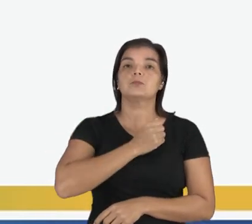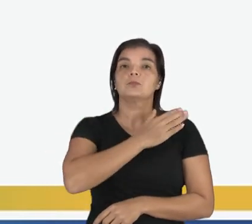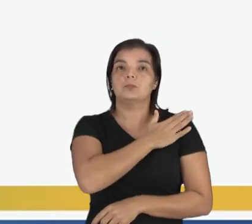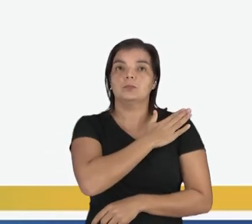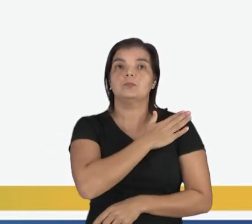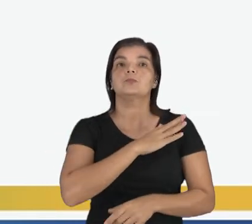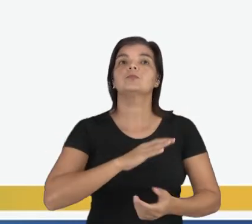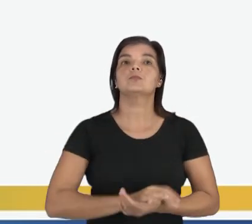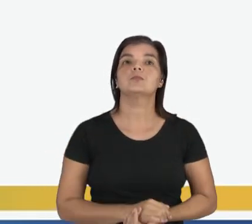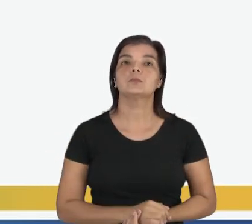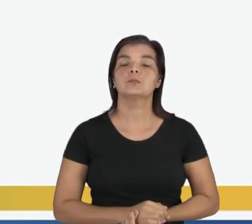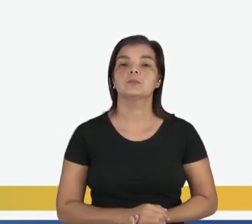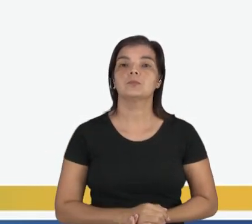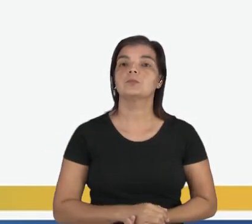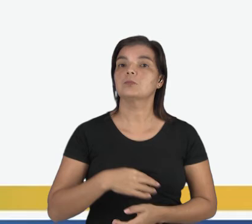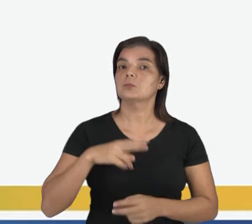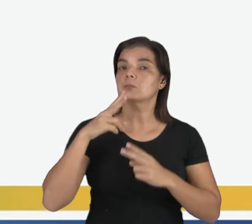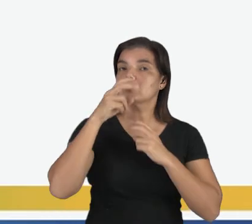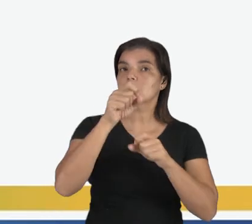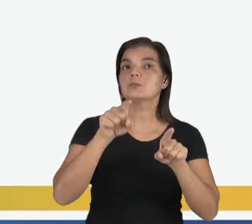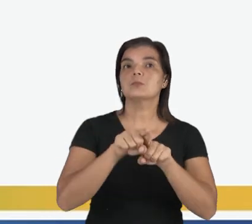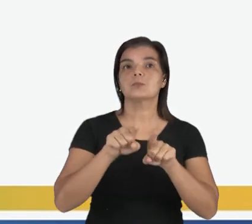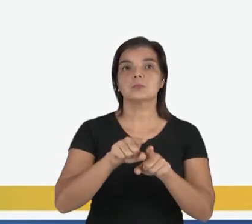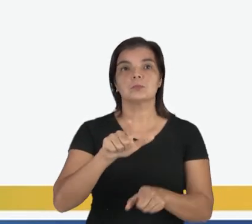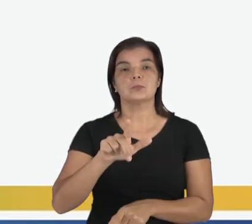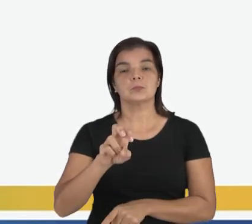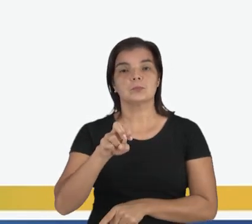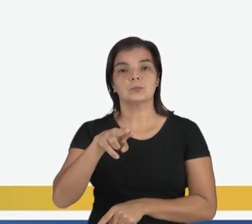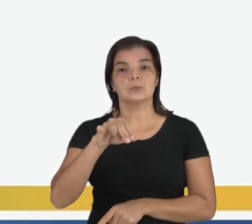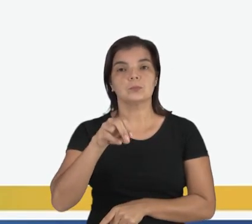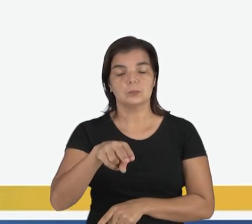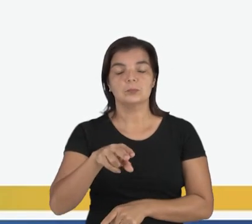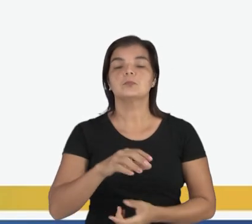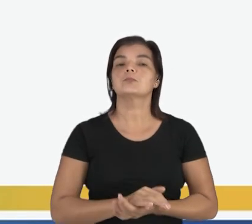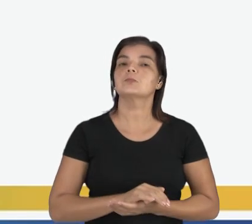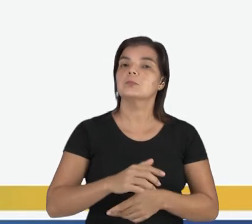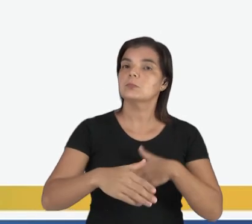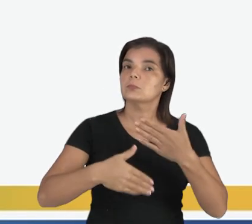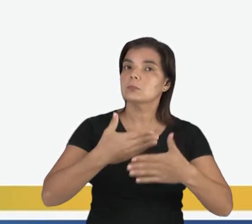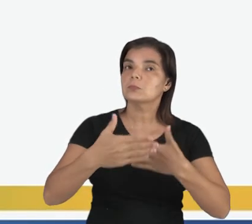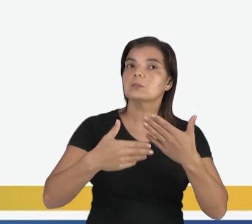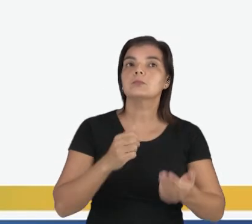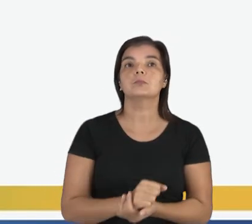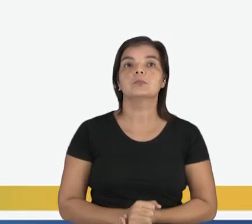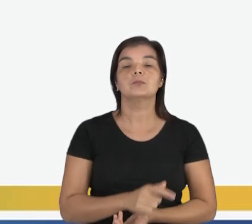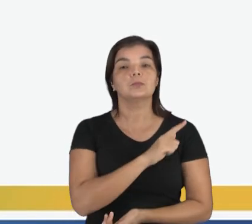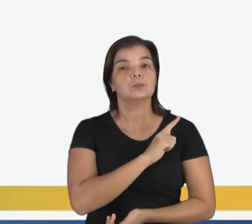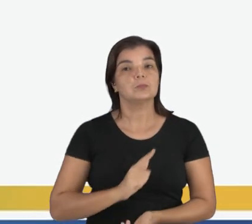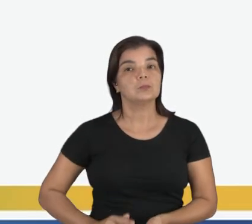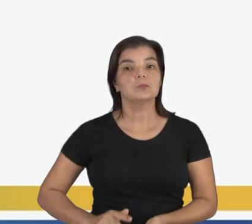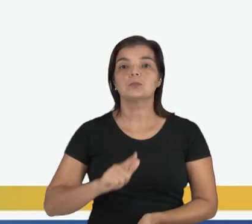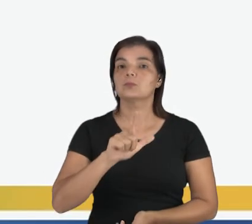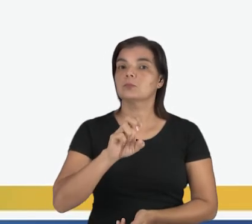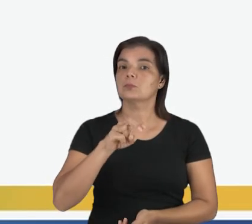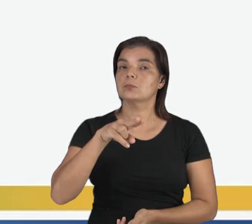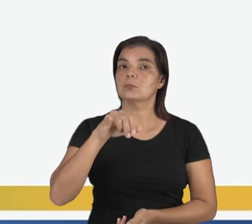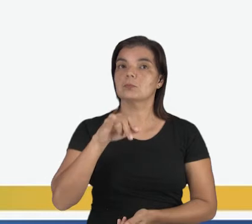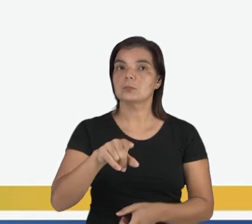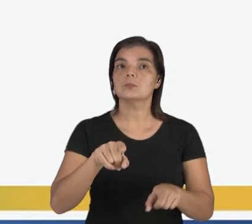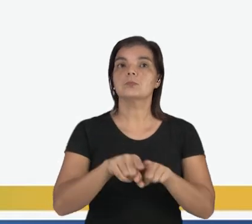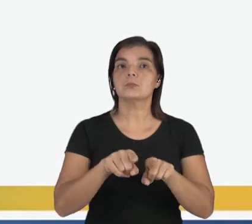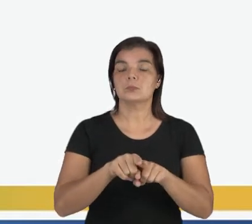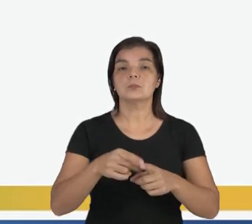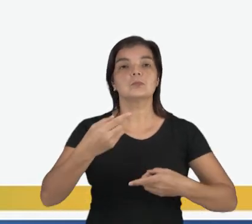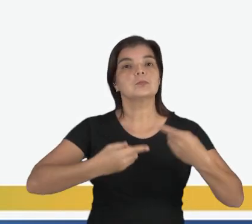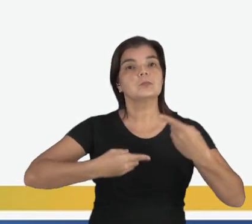que vai ser o braço direito do Lenin também nesse processo revolucionário. E aí, no governo de Lenin, a gente tem uma NEP, né,